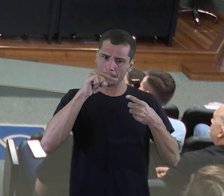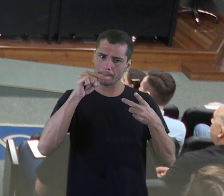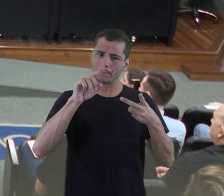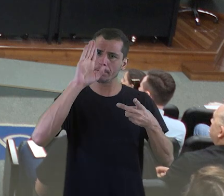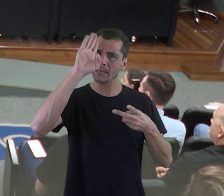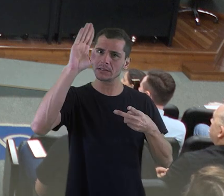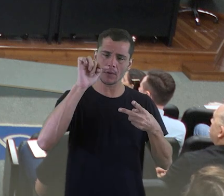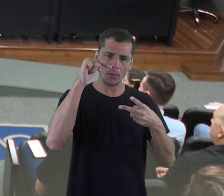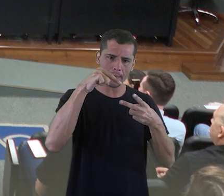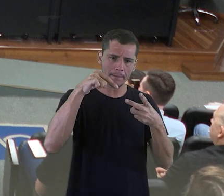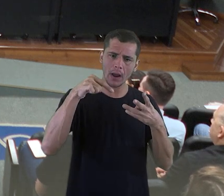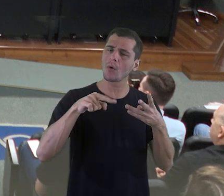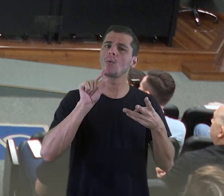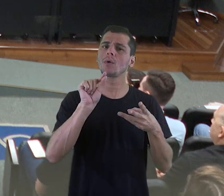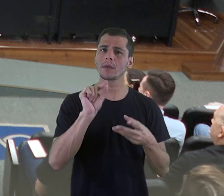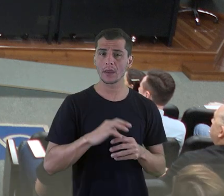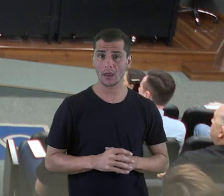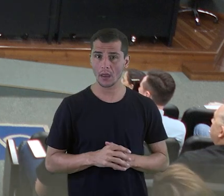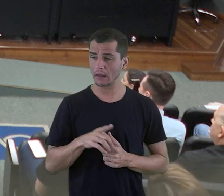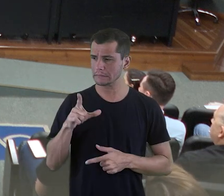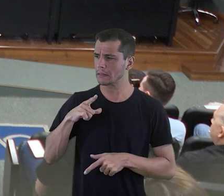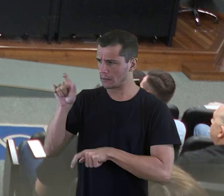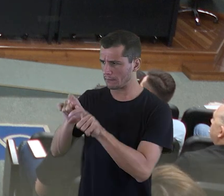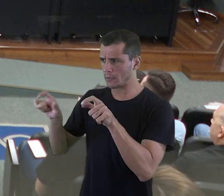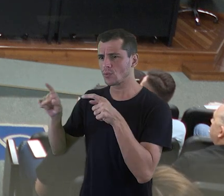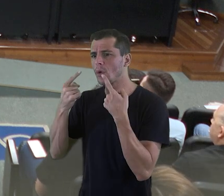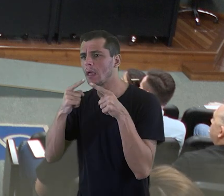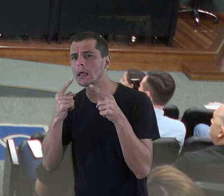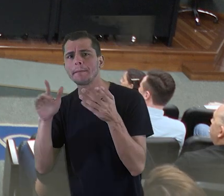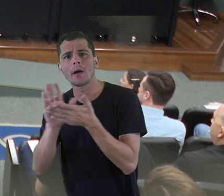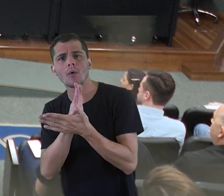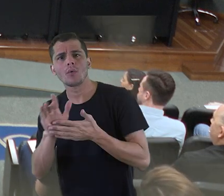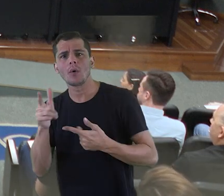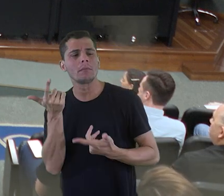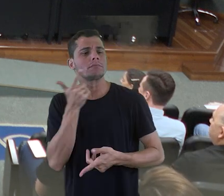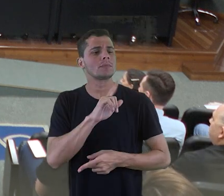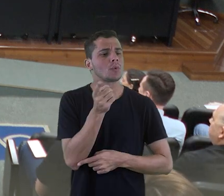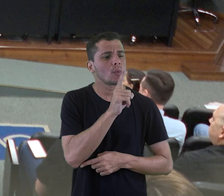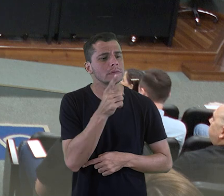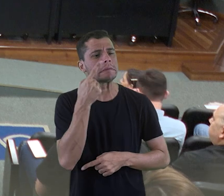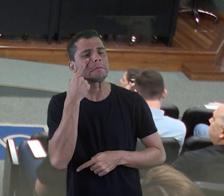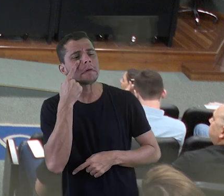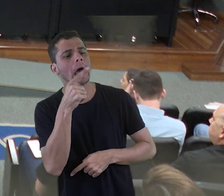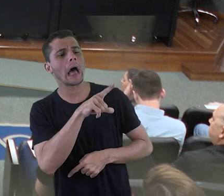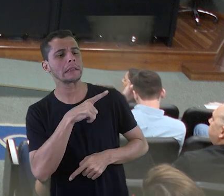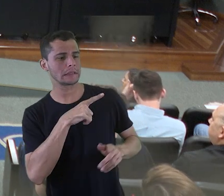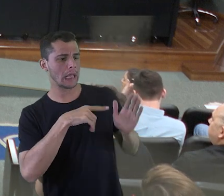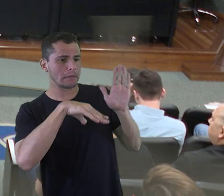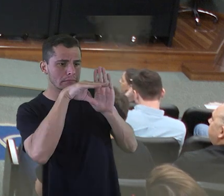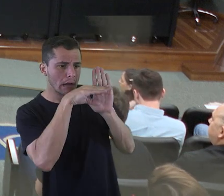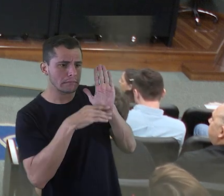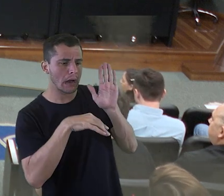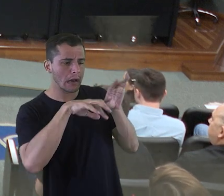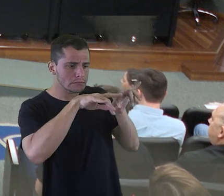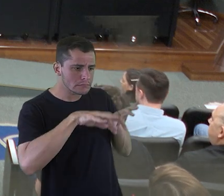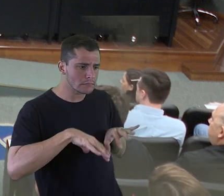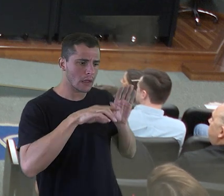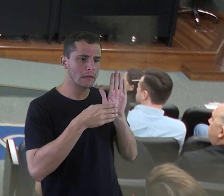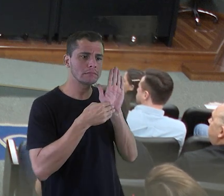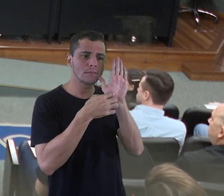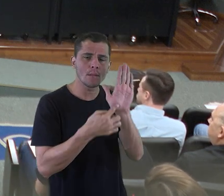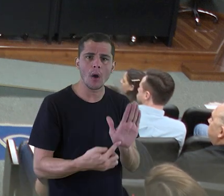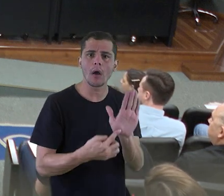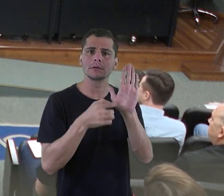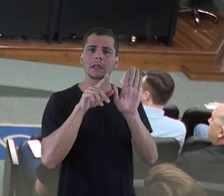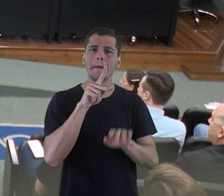Todo dia tem 20 pareceres a mais, etc. Eu quero saber qual é a prioridade disso. Porque eu estou vendo aqui que está todo mundo dizendo que tem um monte de